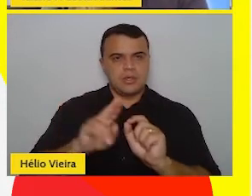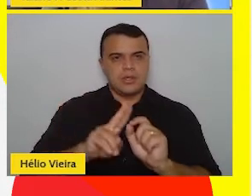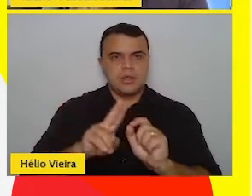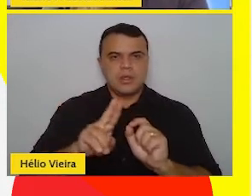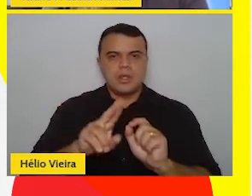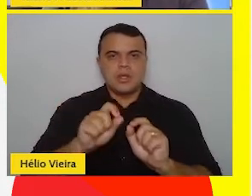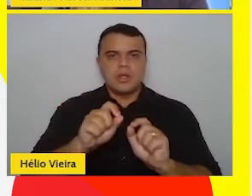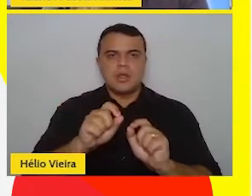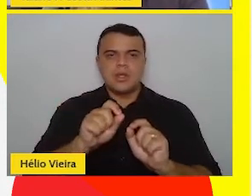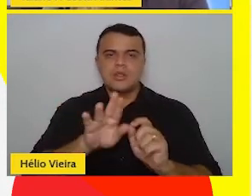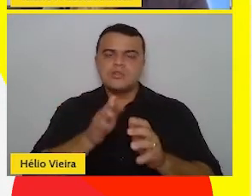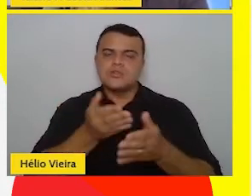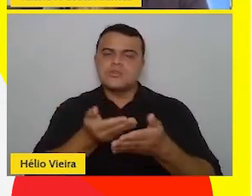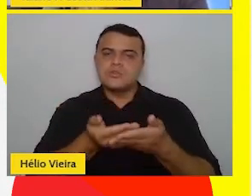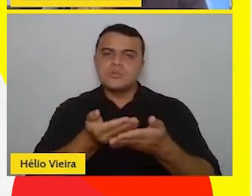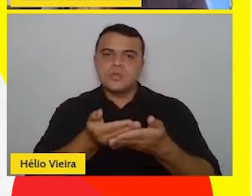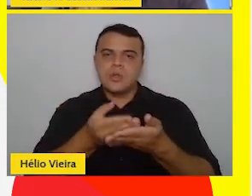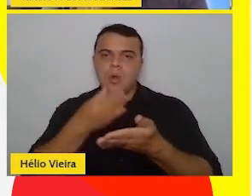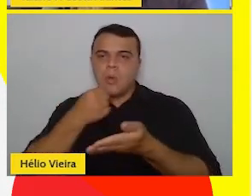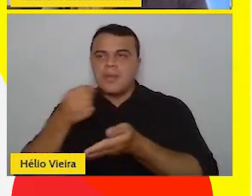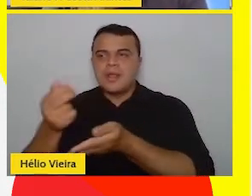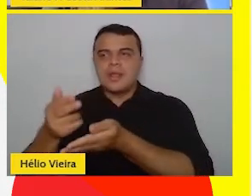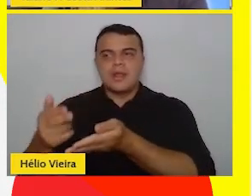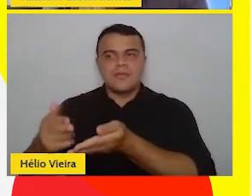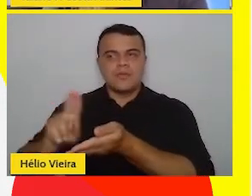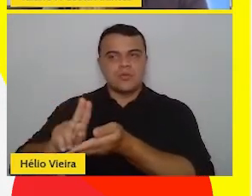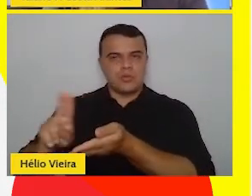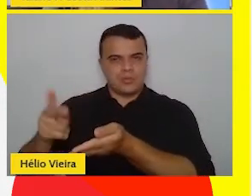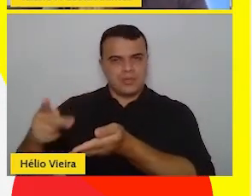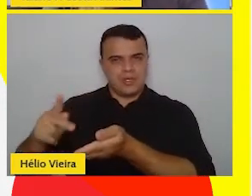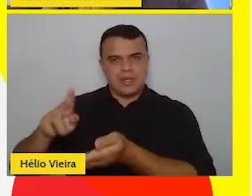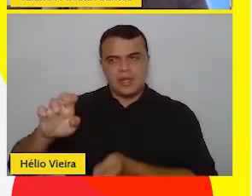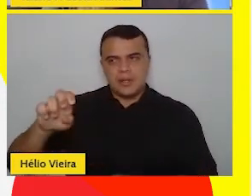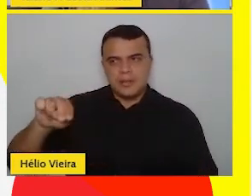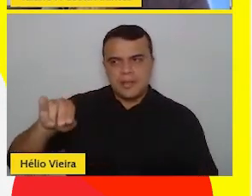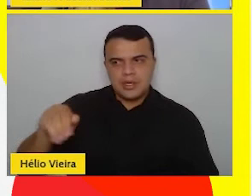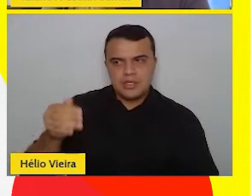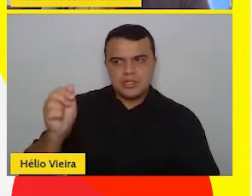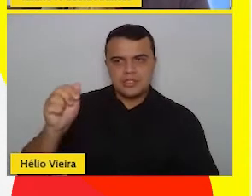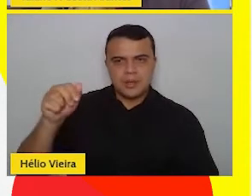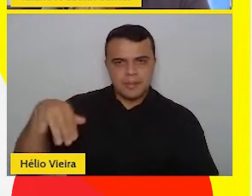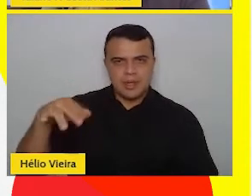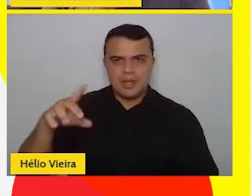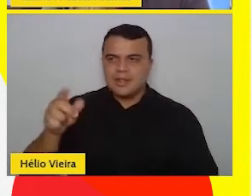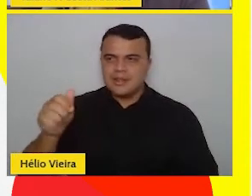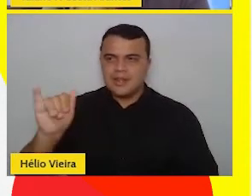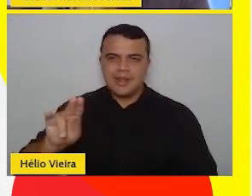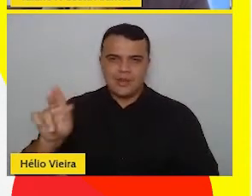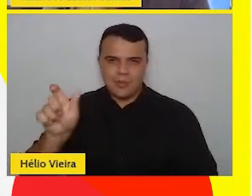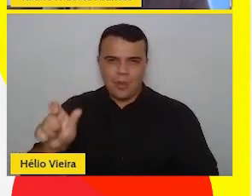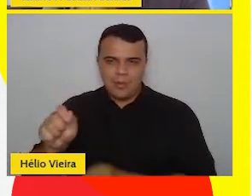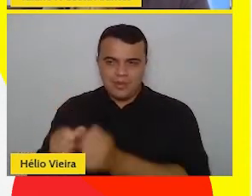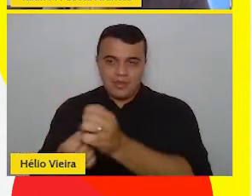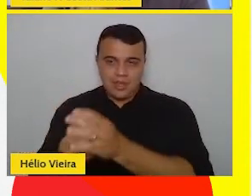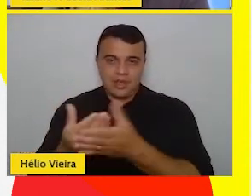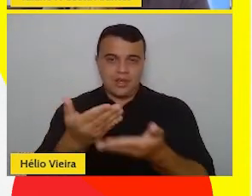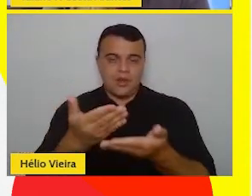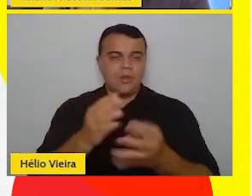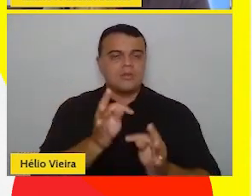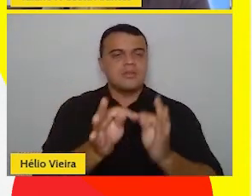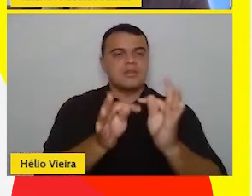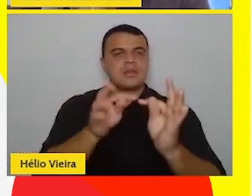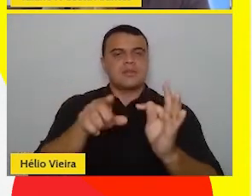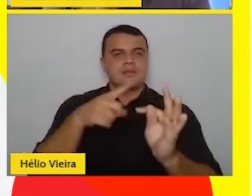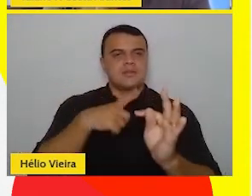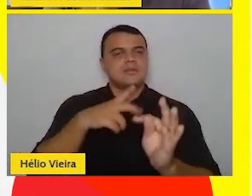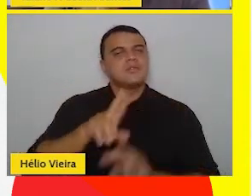baseado no ilustrador gráfico chamado Benjamin Day. E essa técnica, ela